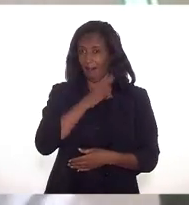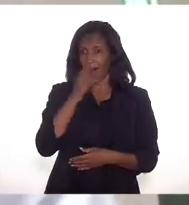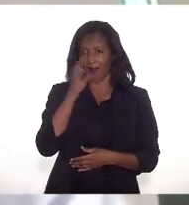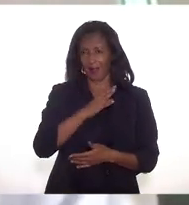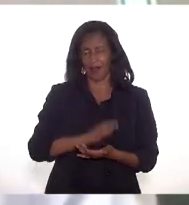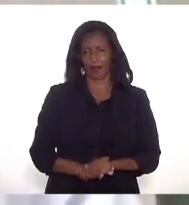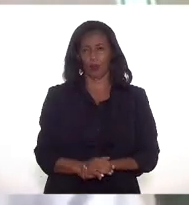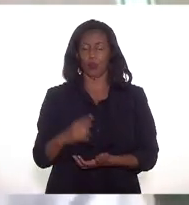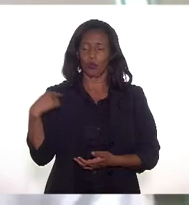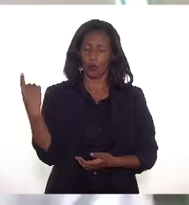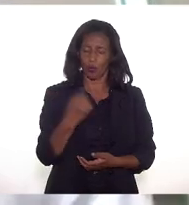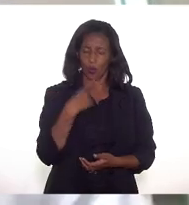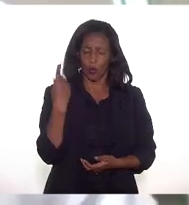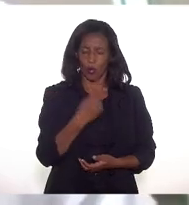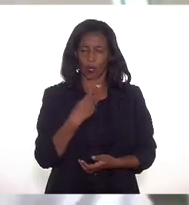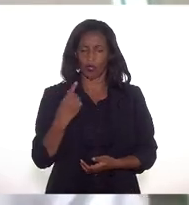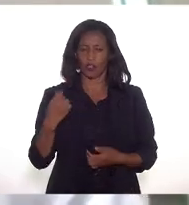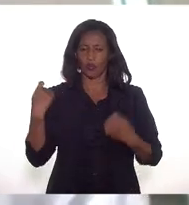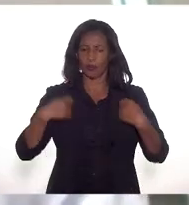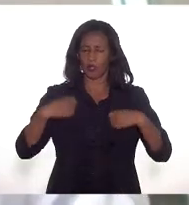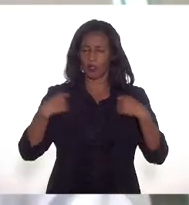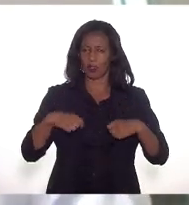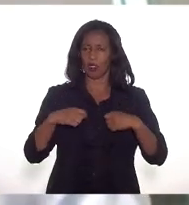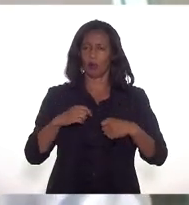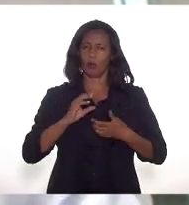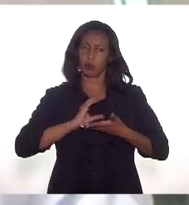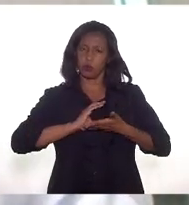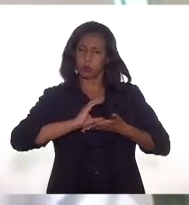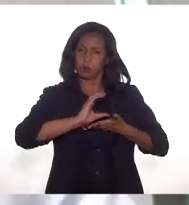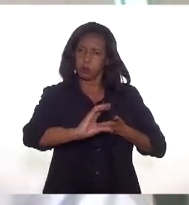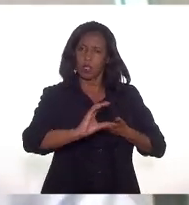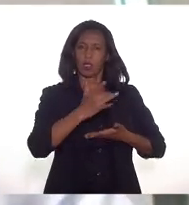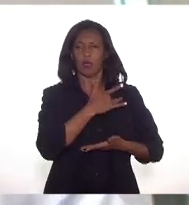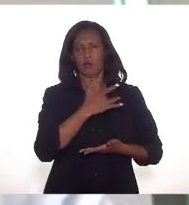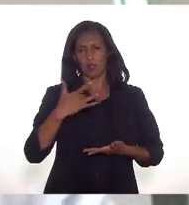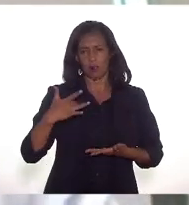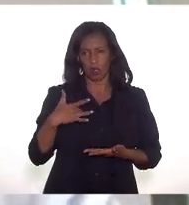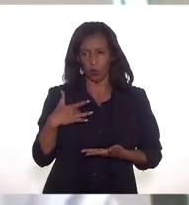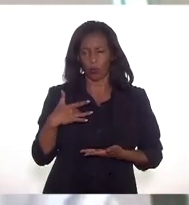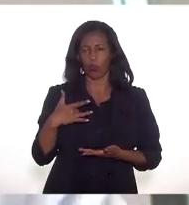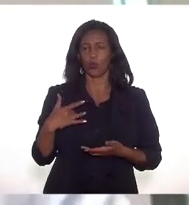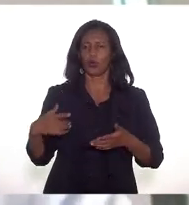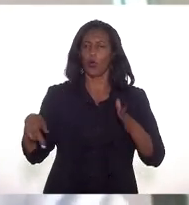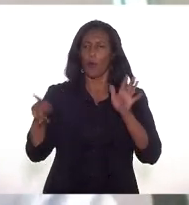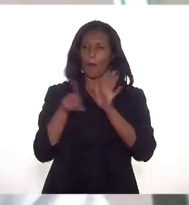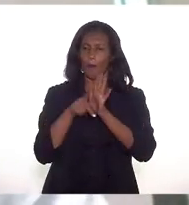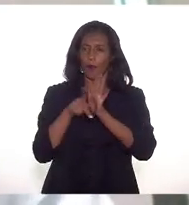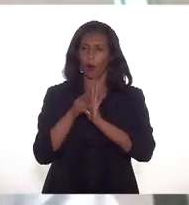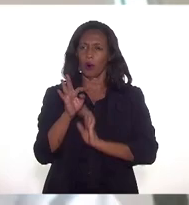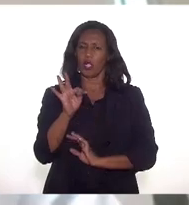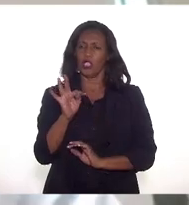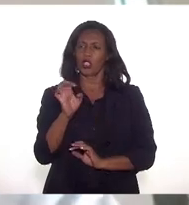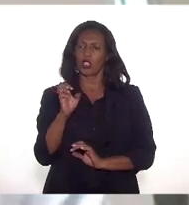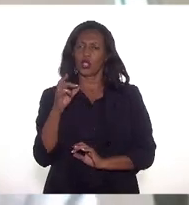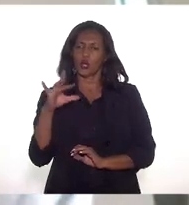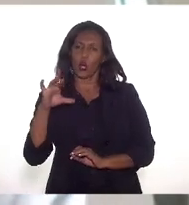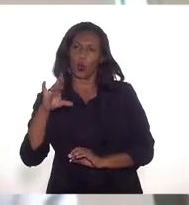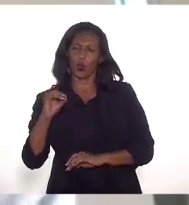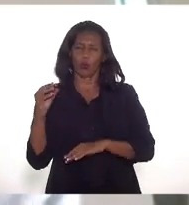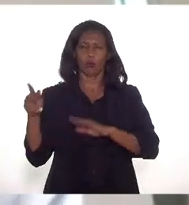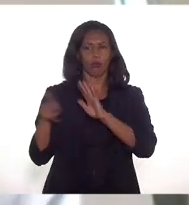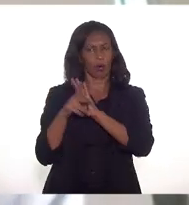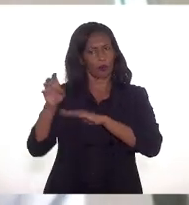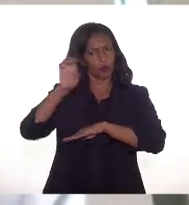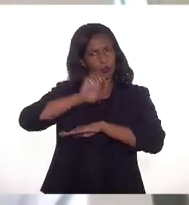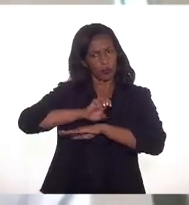temos conseguido fazer aplicações bastante vultuosas em saúde, em fonte do próprio Tesouro do Estado, nós